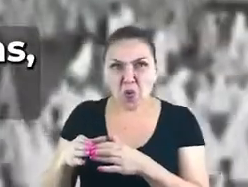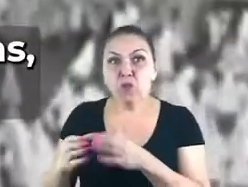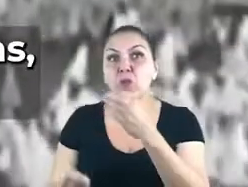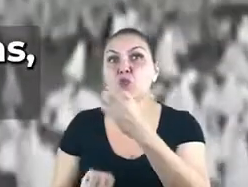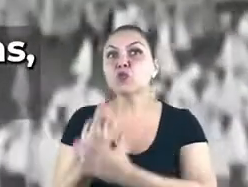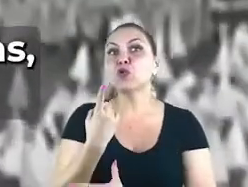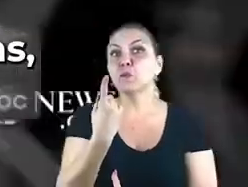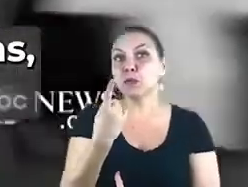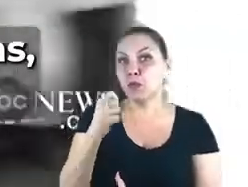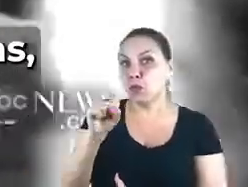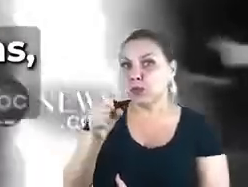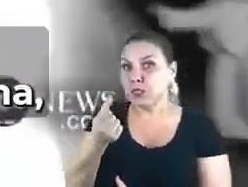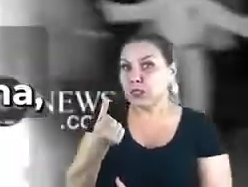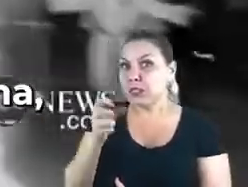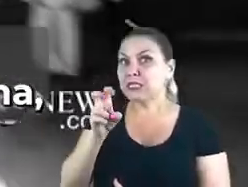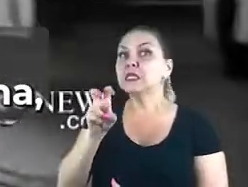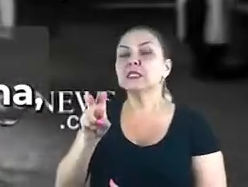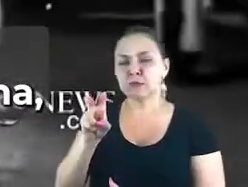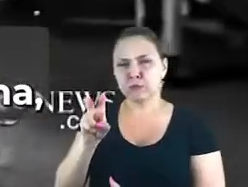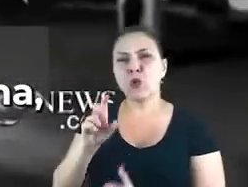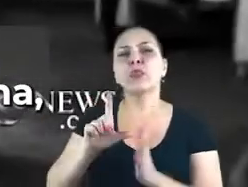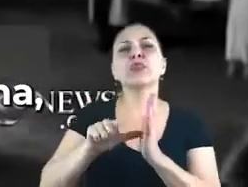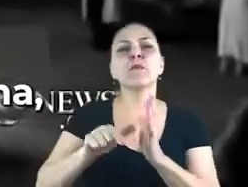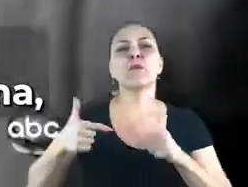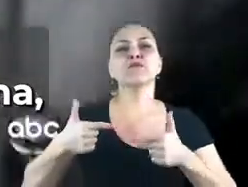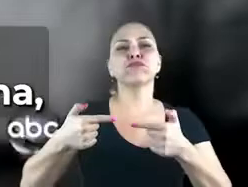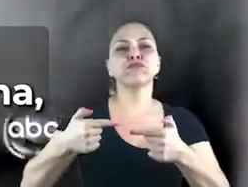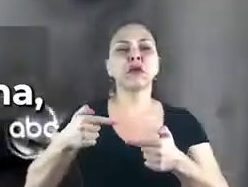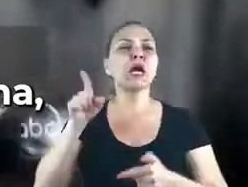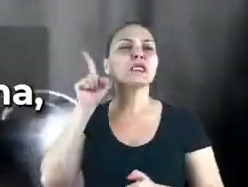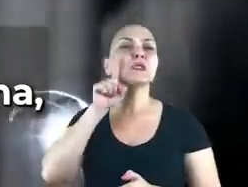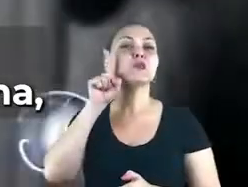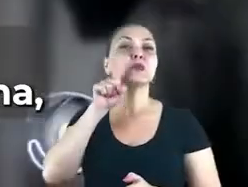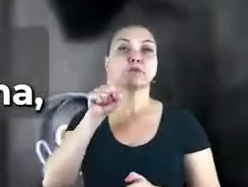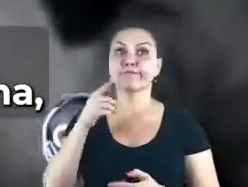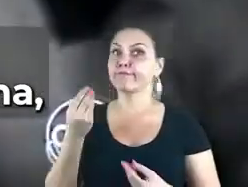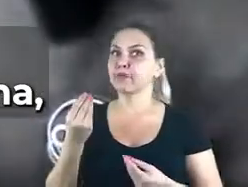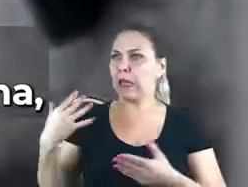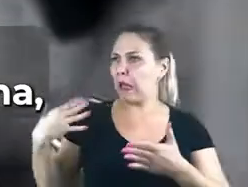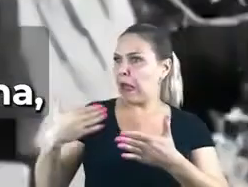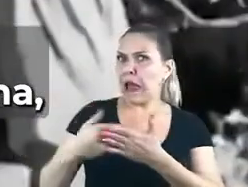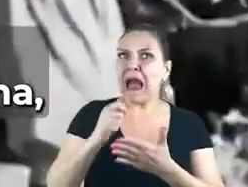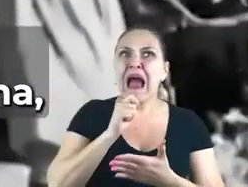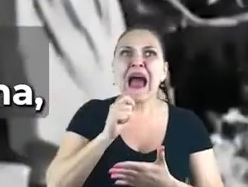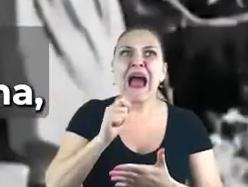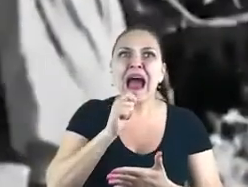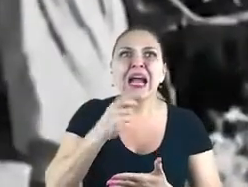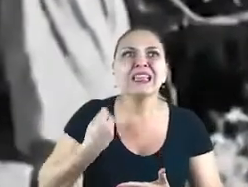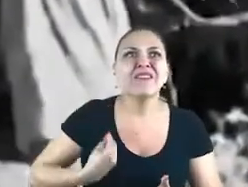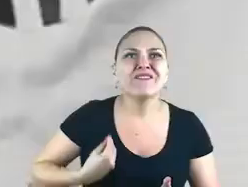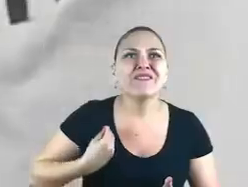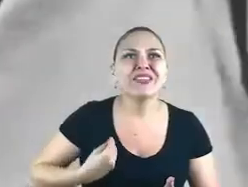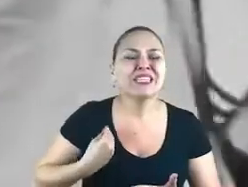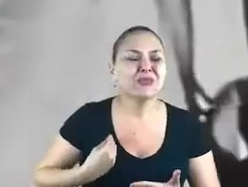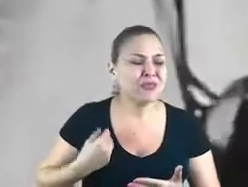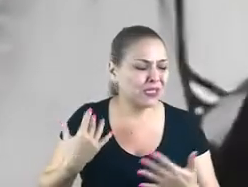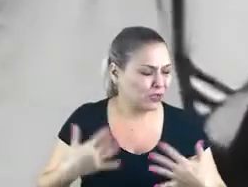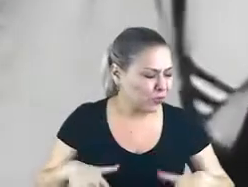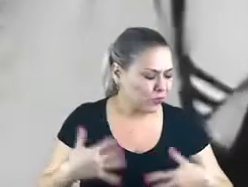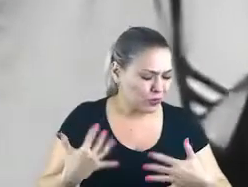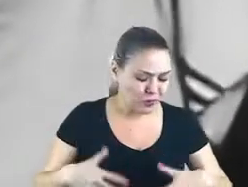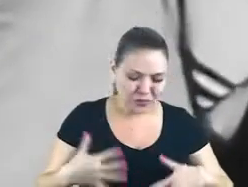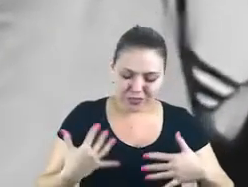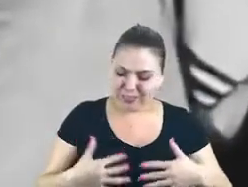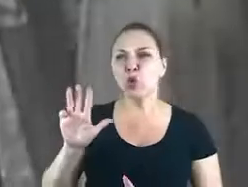essa organização terrorista surgiu em 1865, logo após a Guerra Civil Americana, e permanece viva